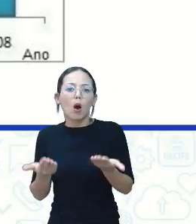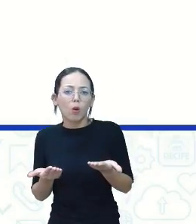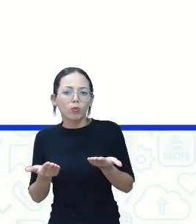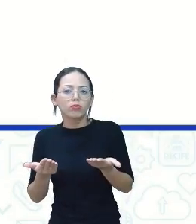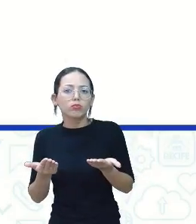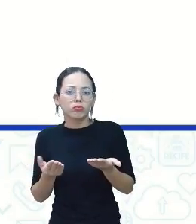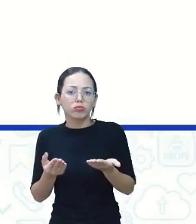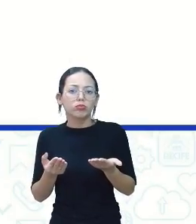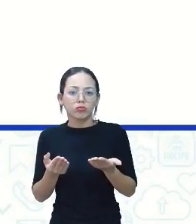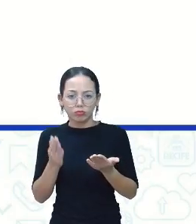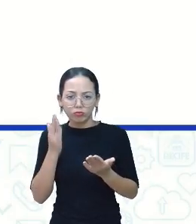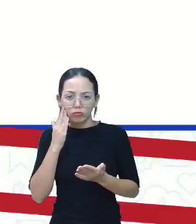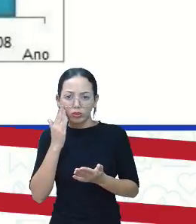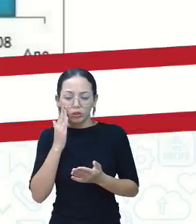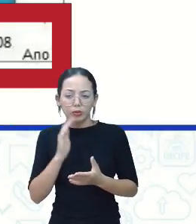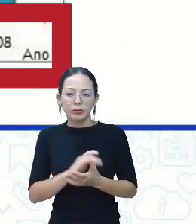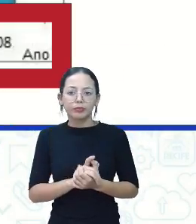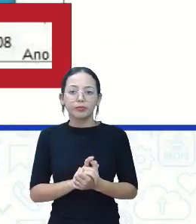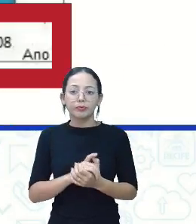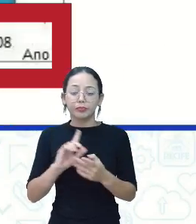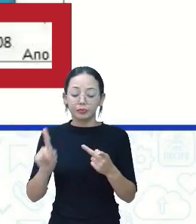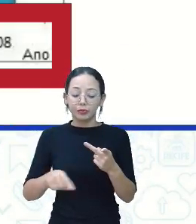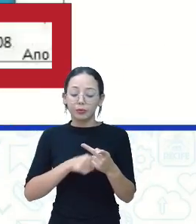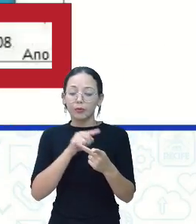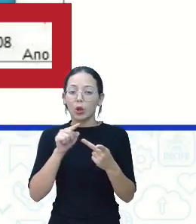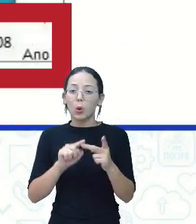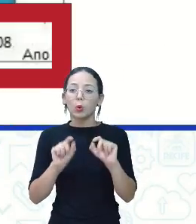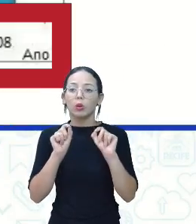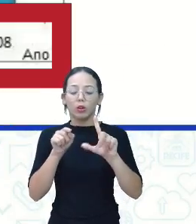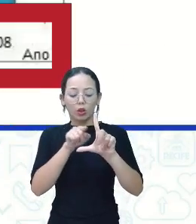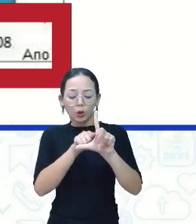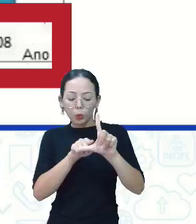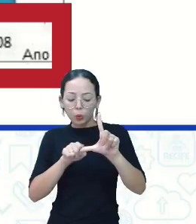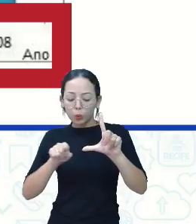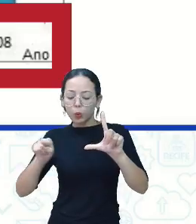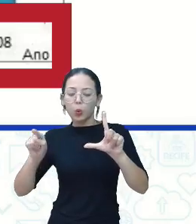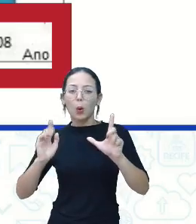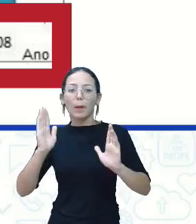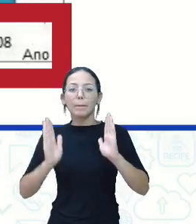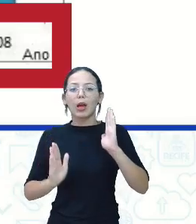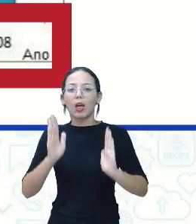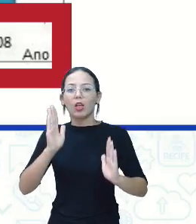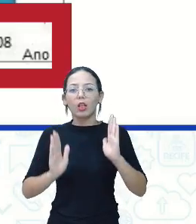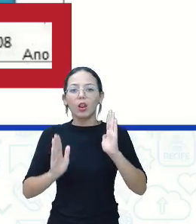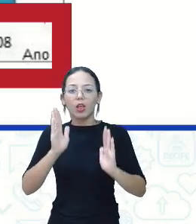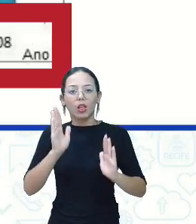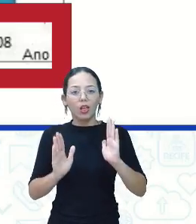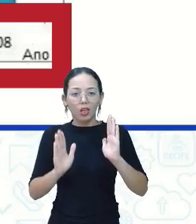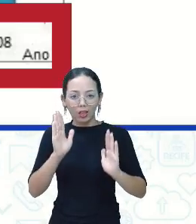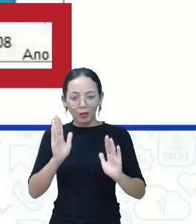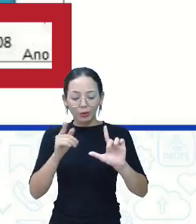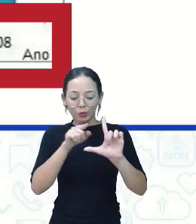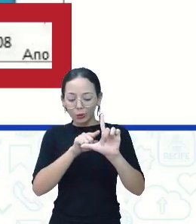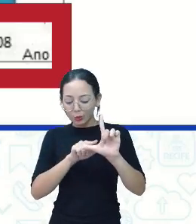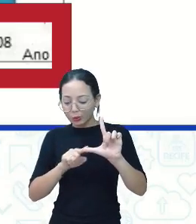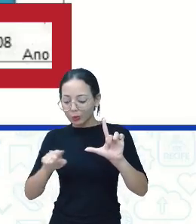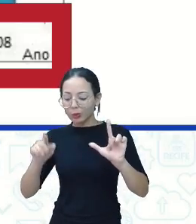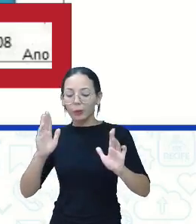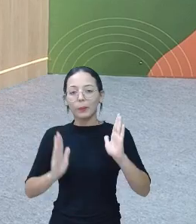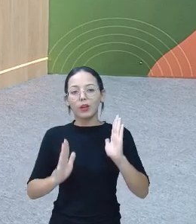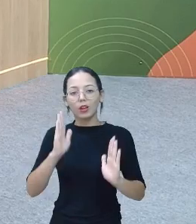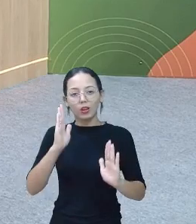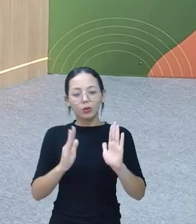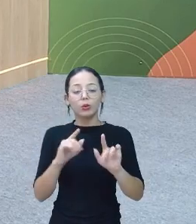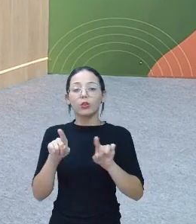Nesse caso aí, o desmatamento. A outra coisa que a gente pode analisar é o período que está sendo analisado. Então é muito importante